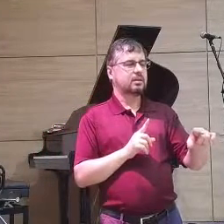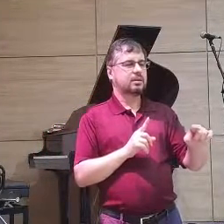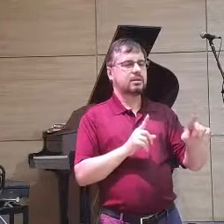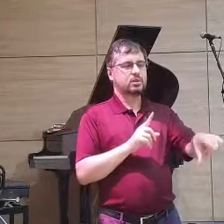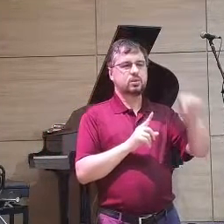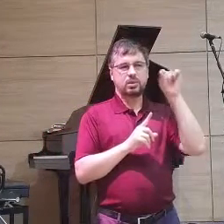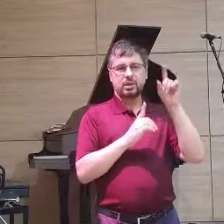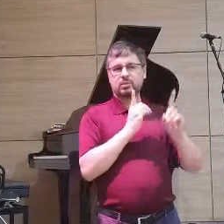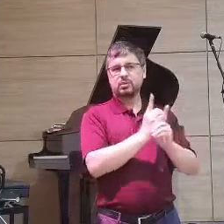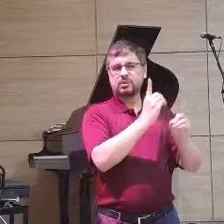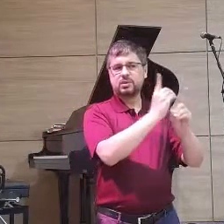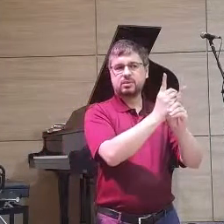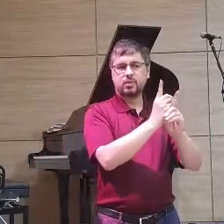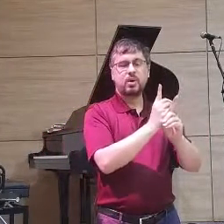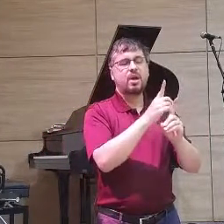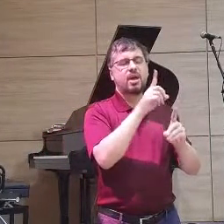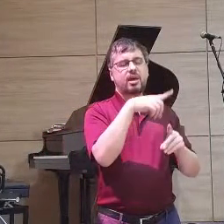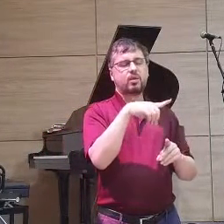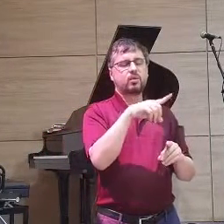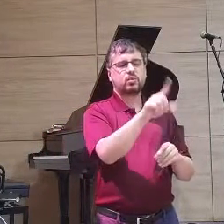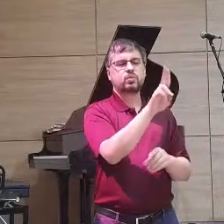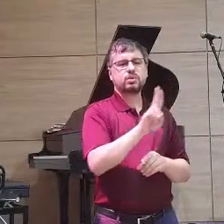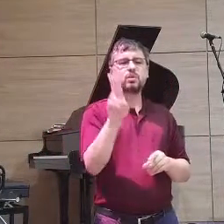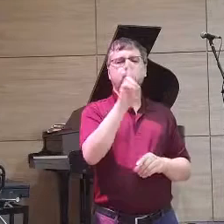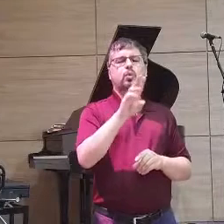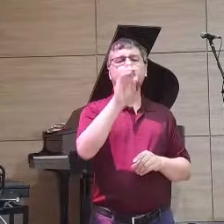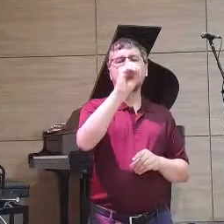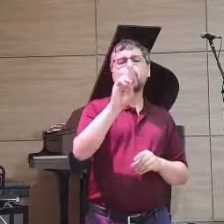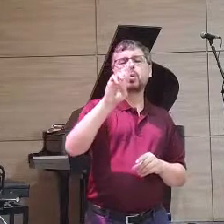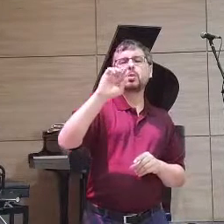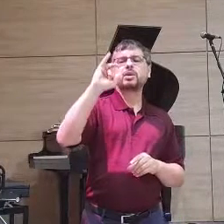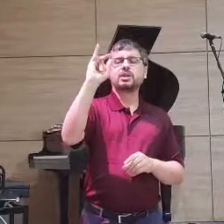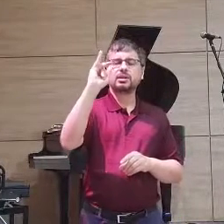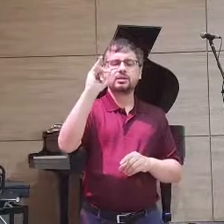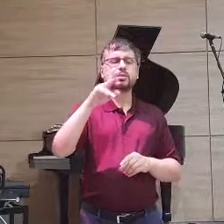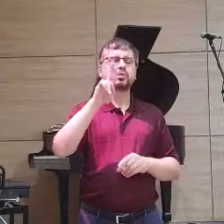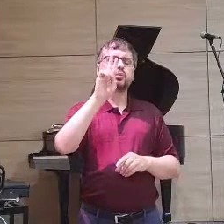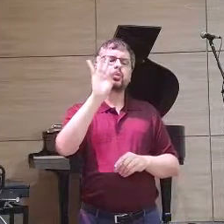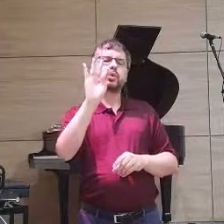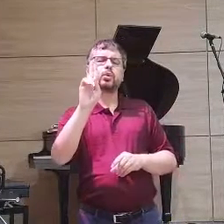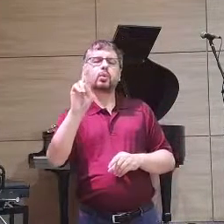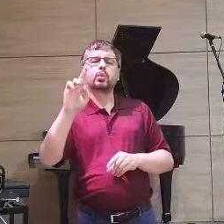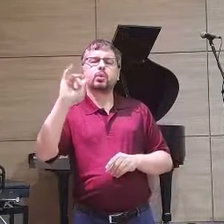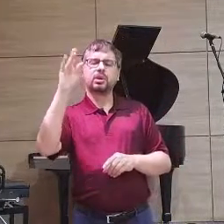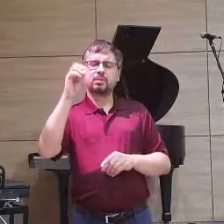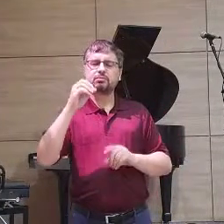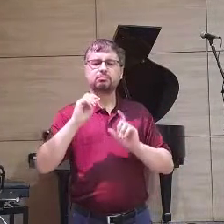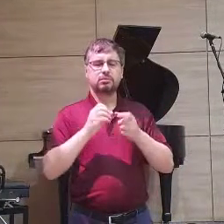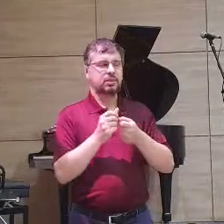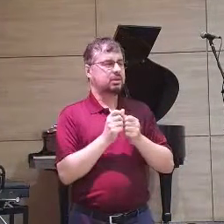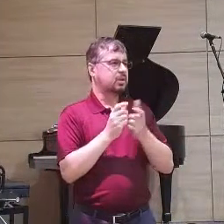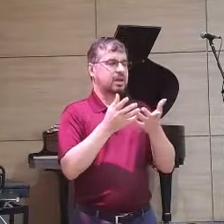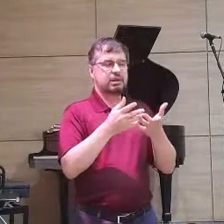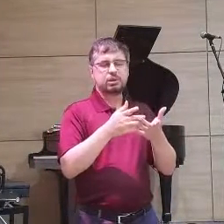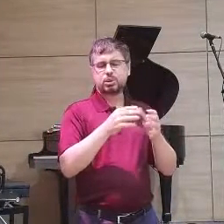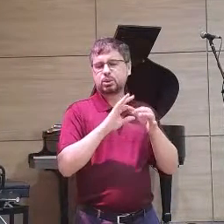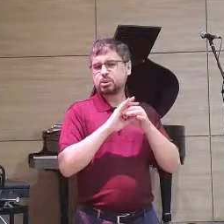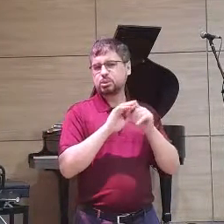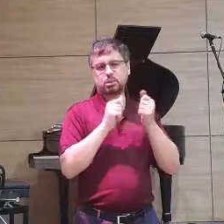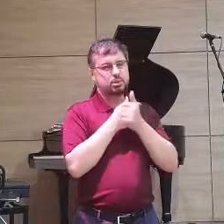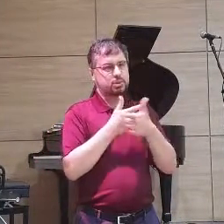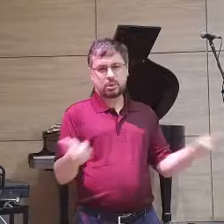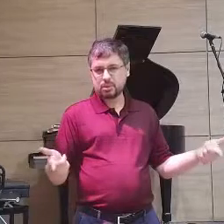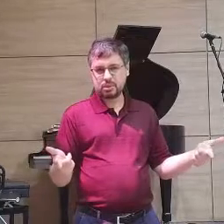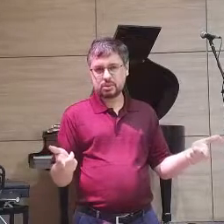no regaço mas dá vontade de Deus regaço essa parte da cintura até os joelhos quando a pessoa senta ela coloca um tabuleiro